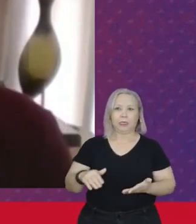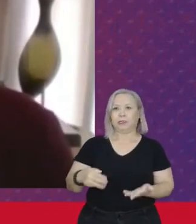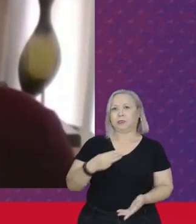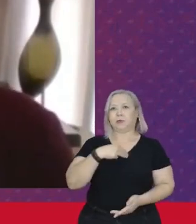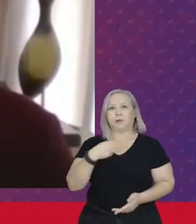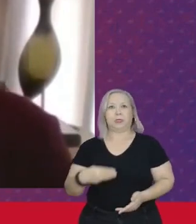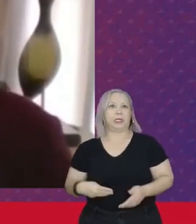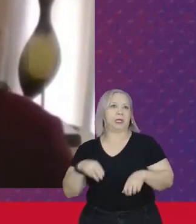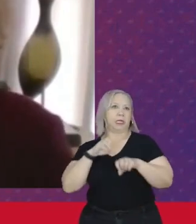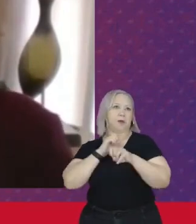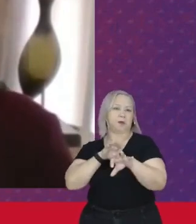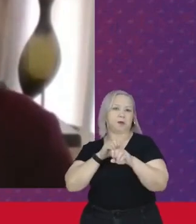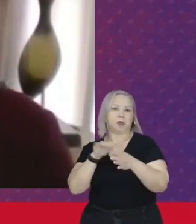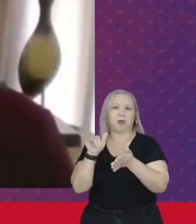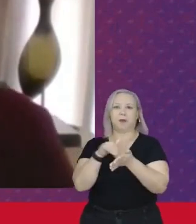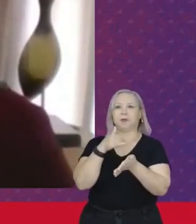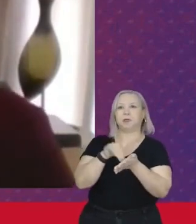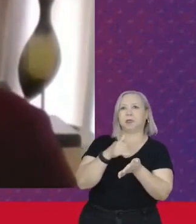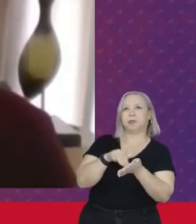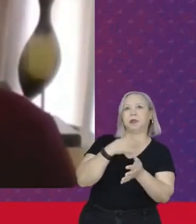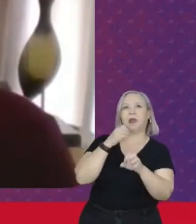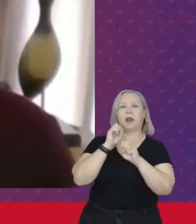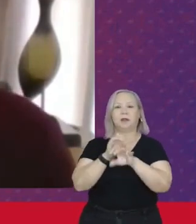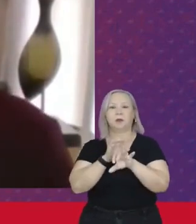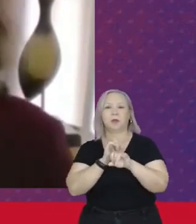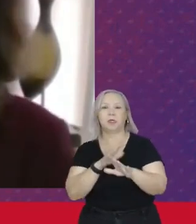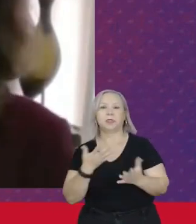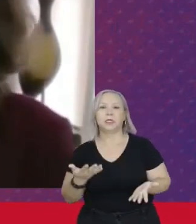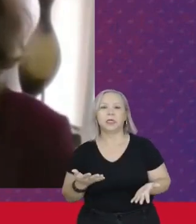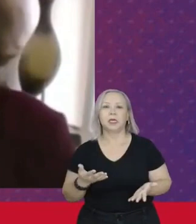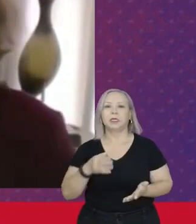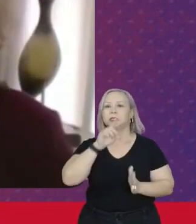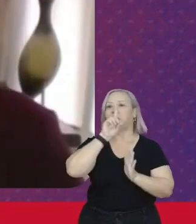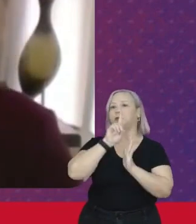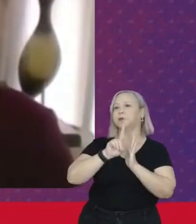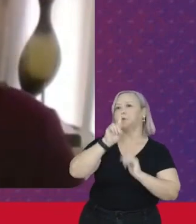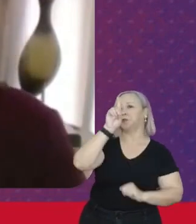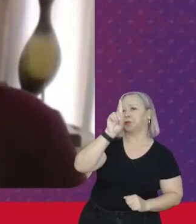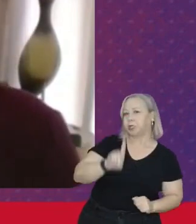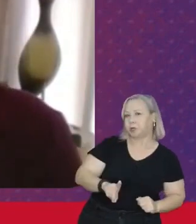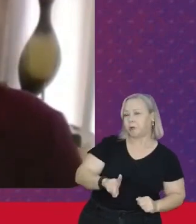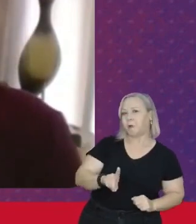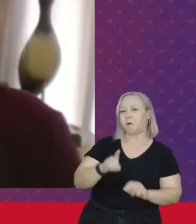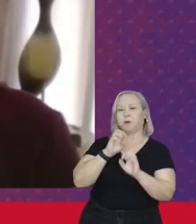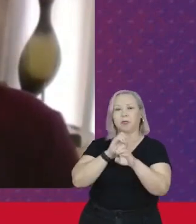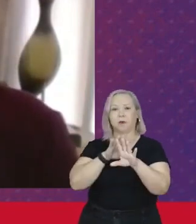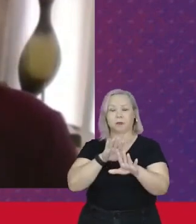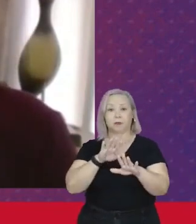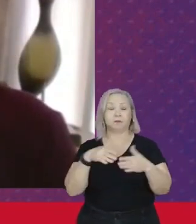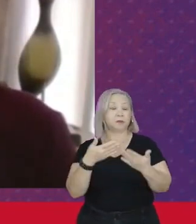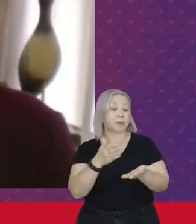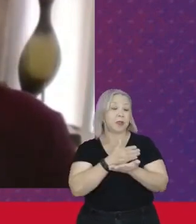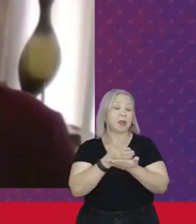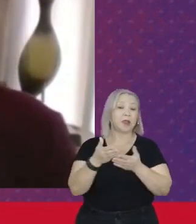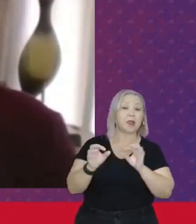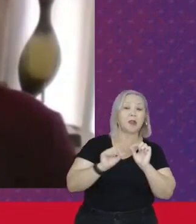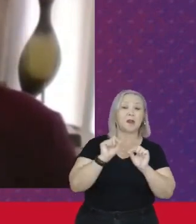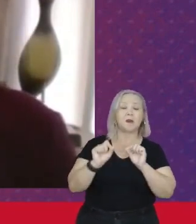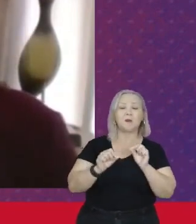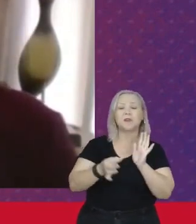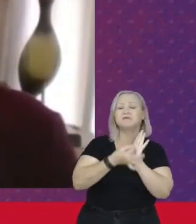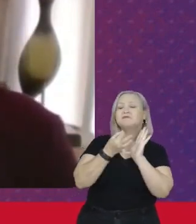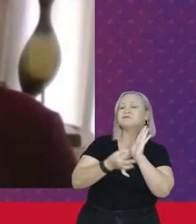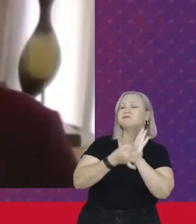da educação, são os secretários da educação, são os diretores da educação, a gente tem que começar a contestar isso